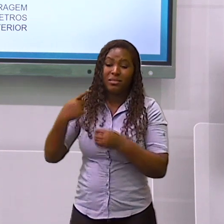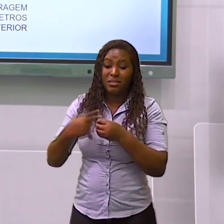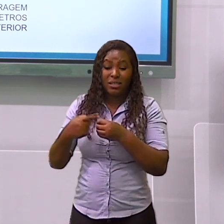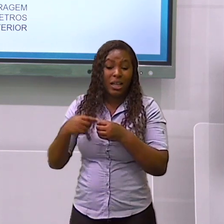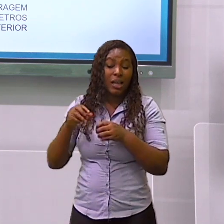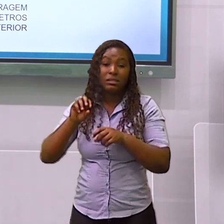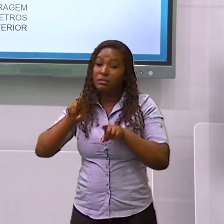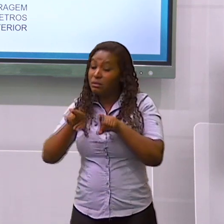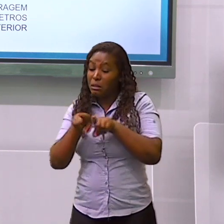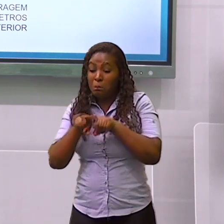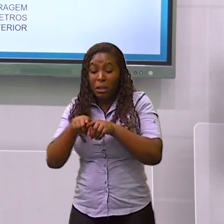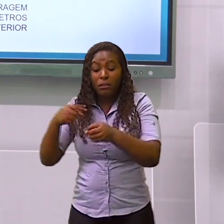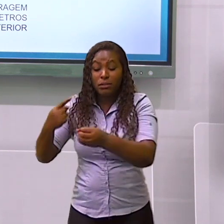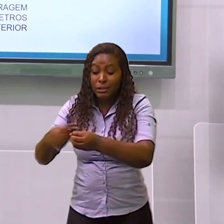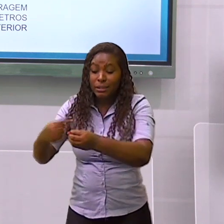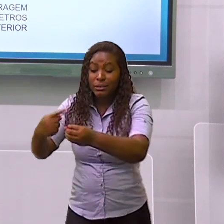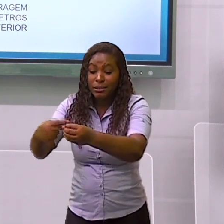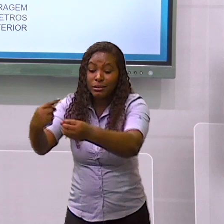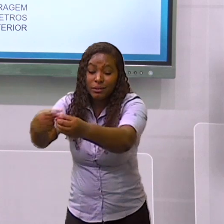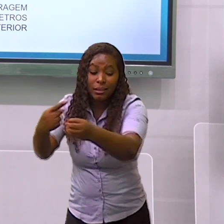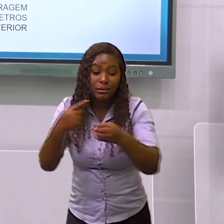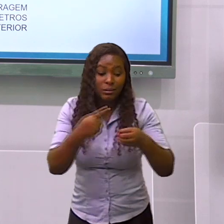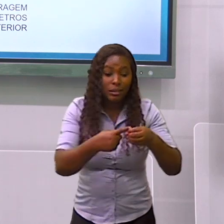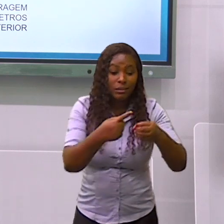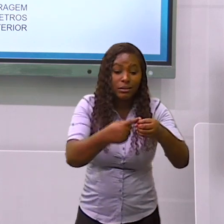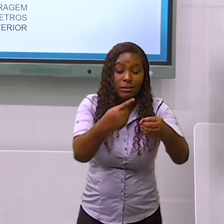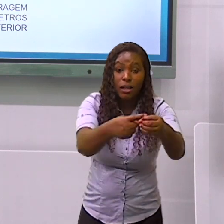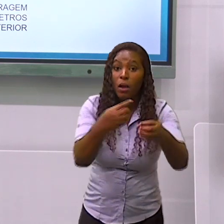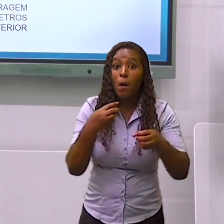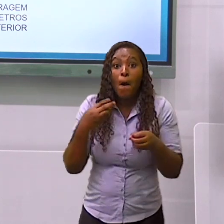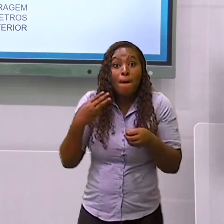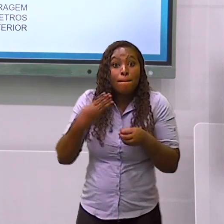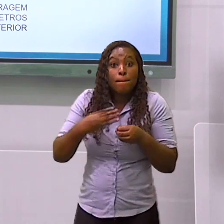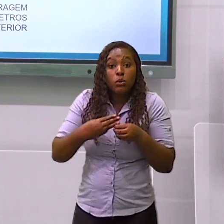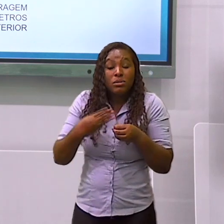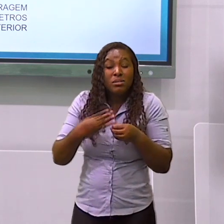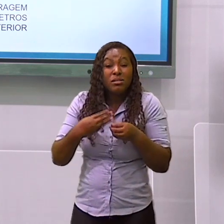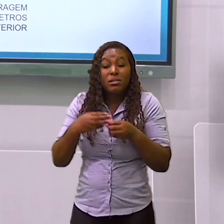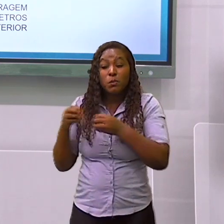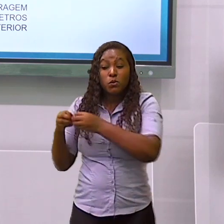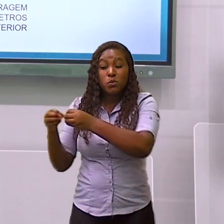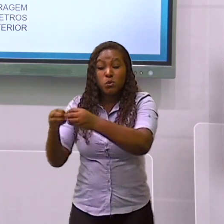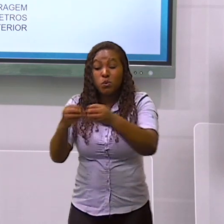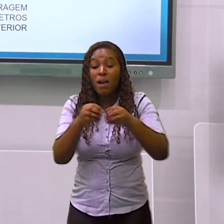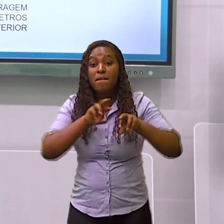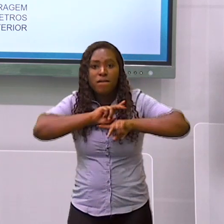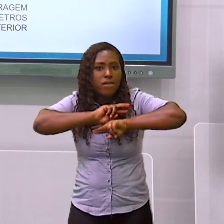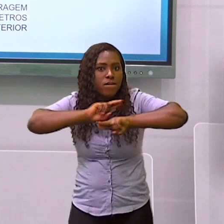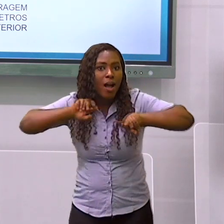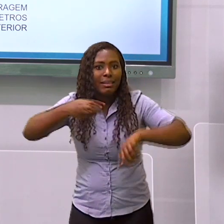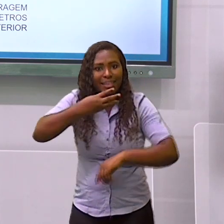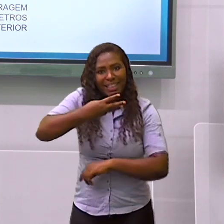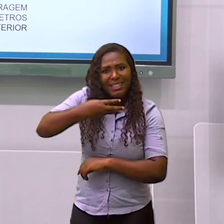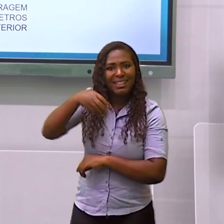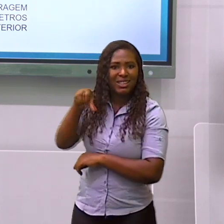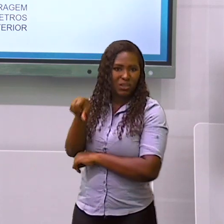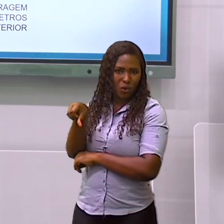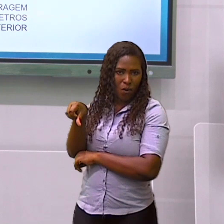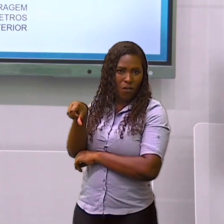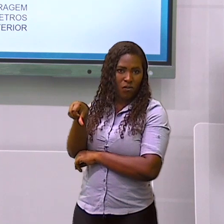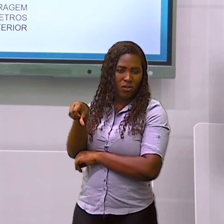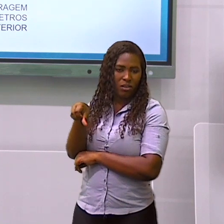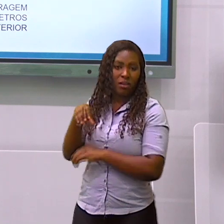39 municípios de Minas Gerais e do Espírito Santo, onde moram 1,2 milhões